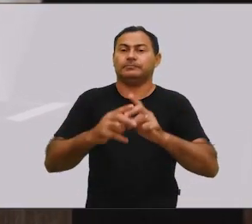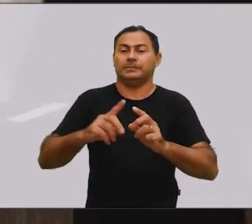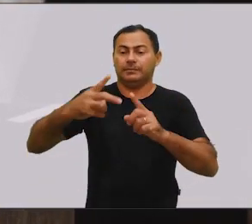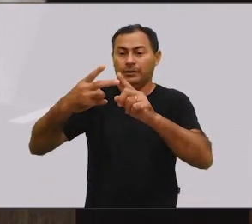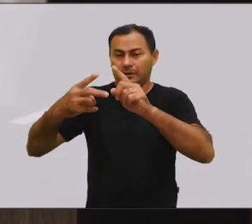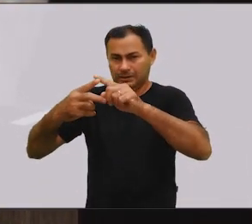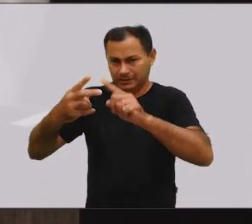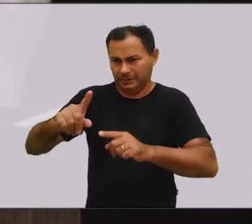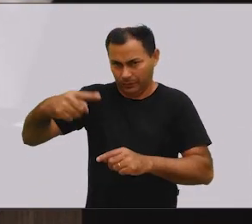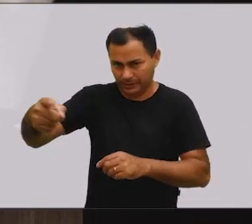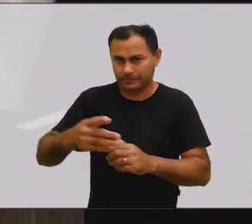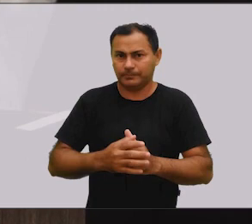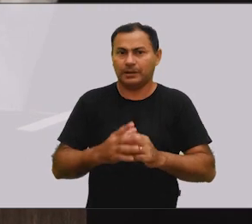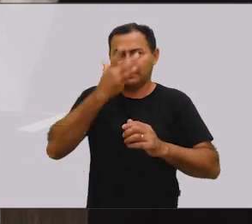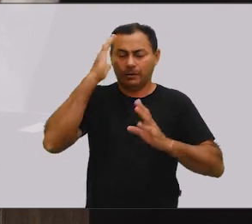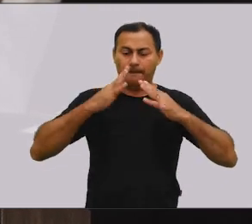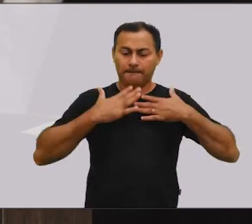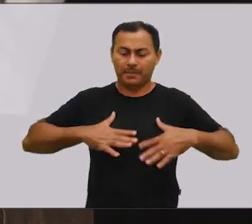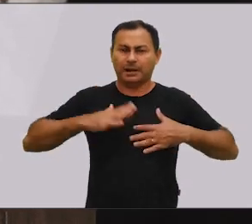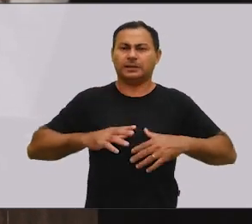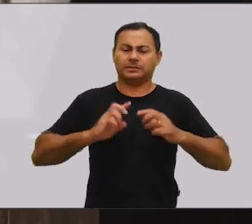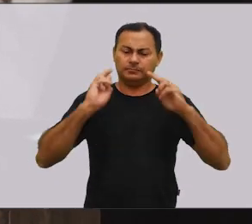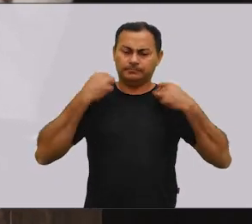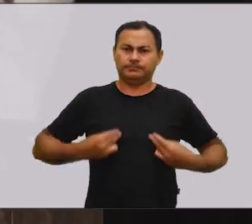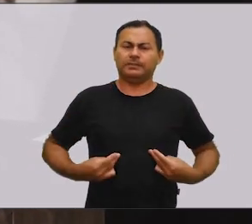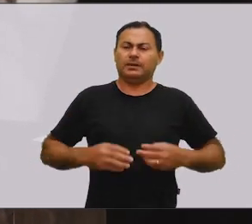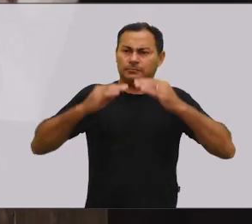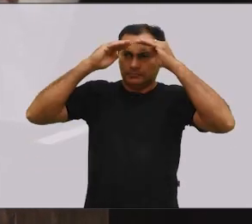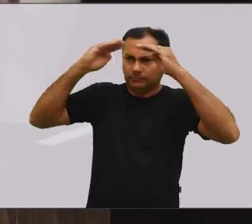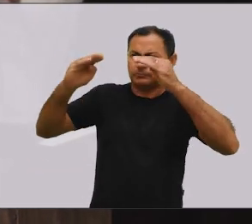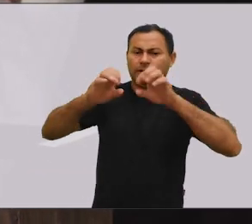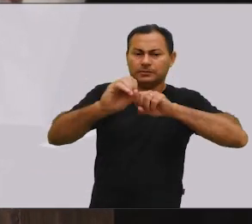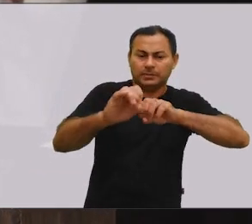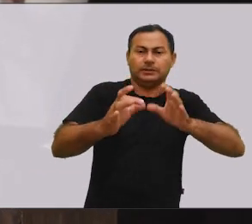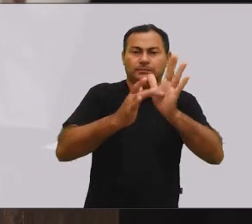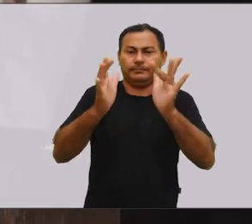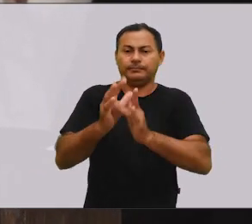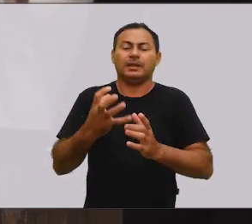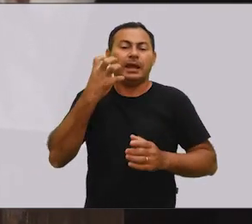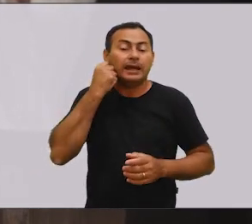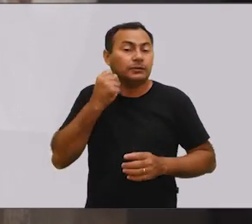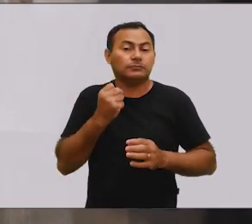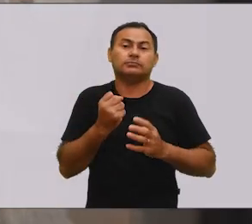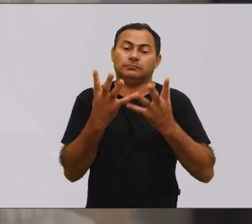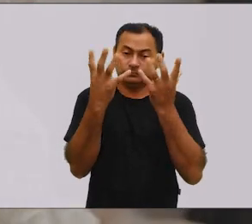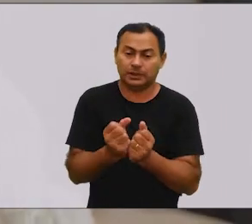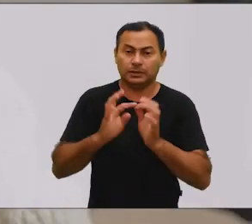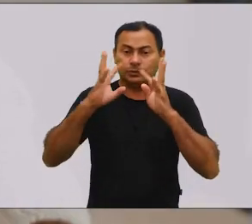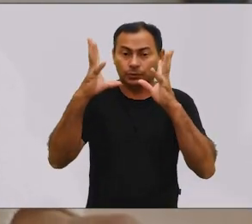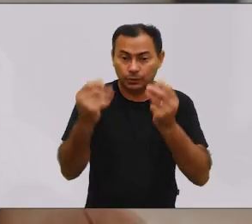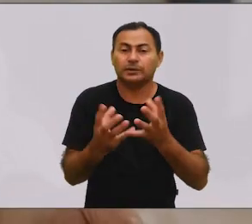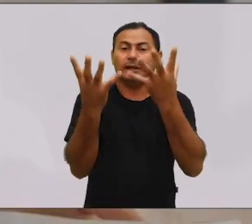os mansos e humildes que se submetem ao jugo e às disciplinas de Jesus Cristo herdam tudo.